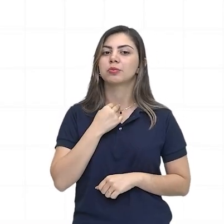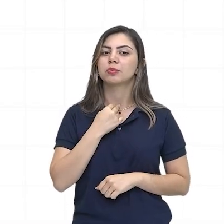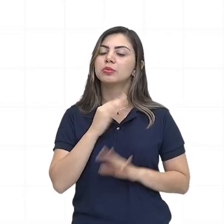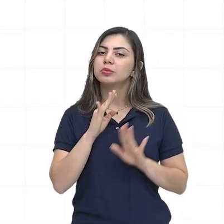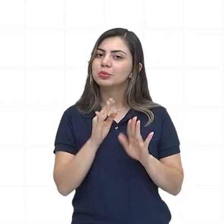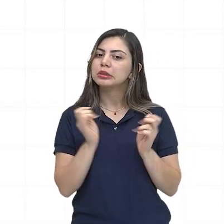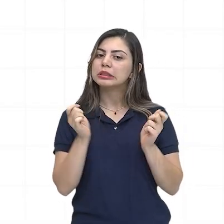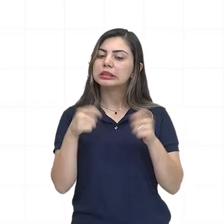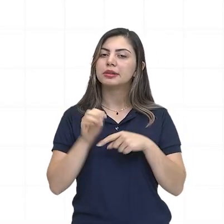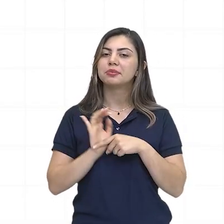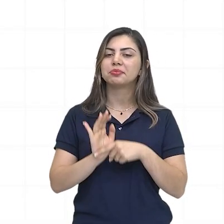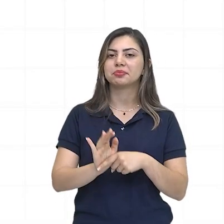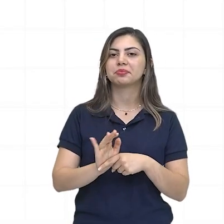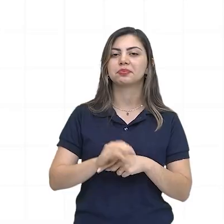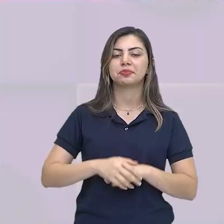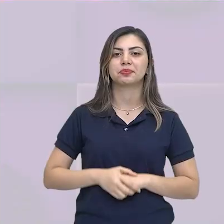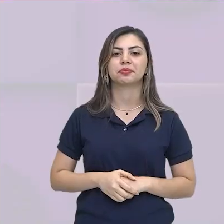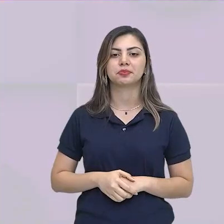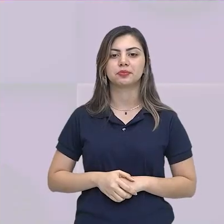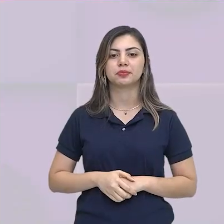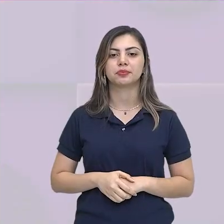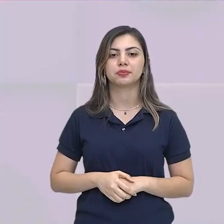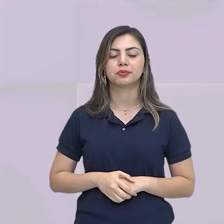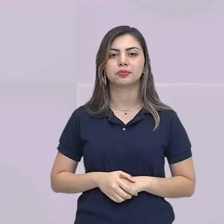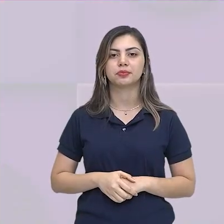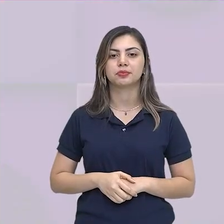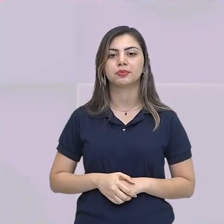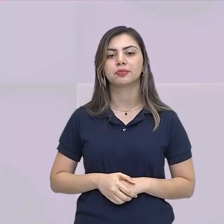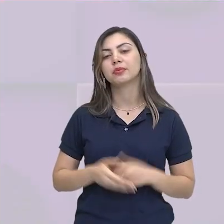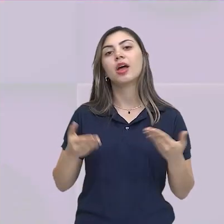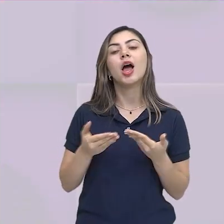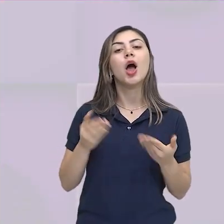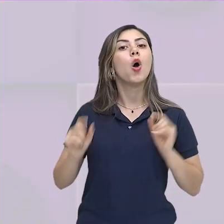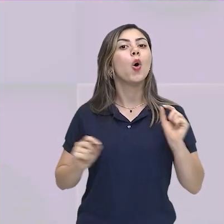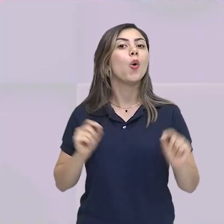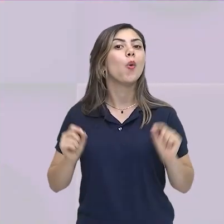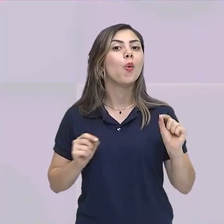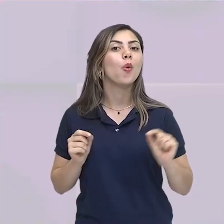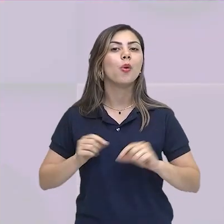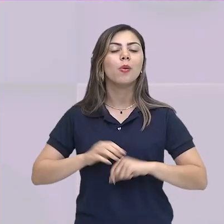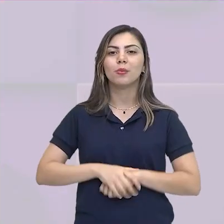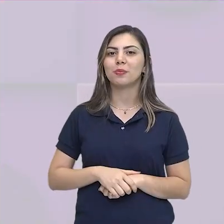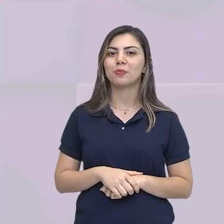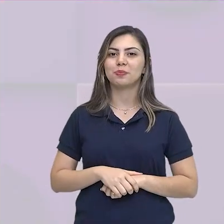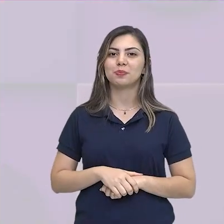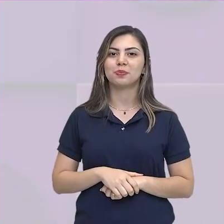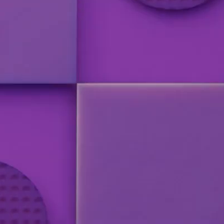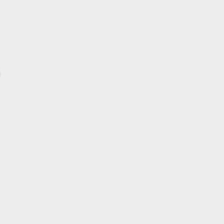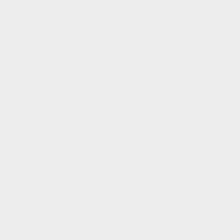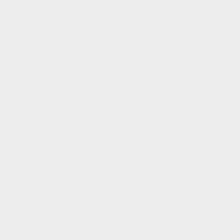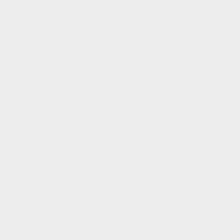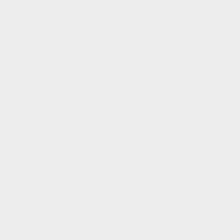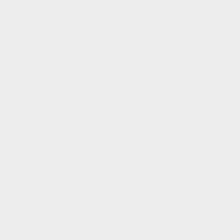estar aí para nos auxiliar. E agora, o que a gente vai fazer? Vamos ver?